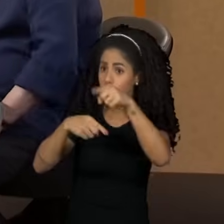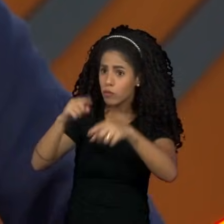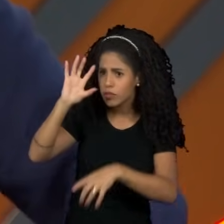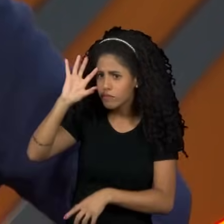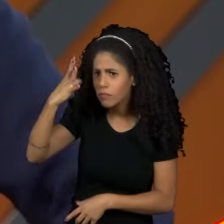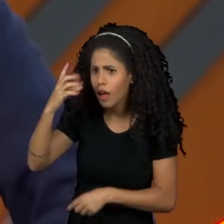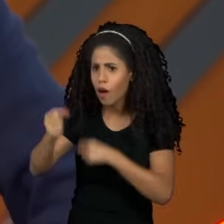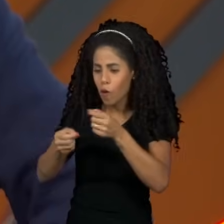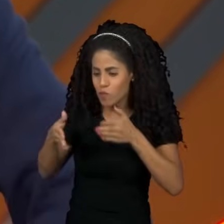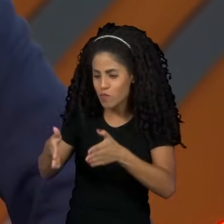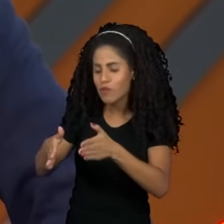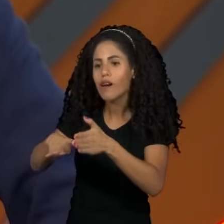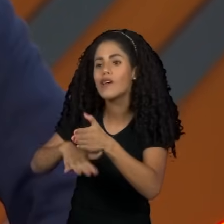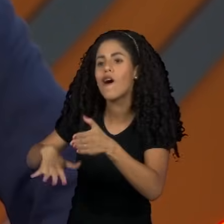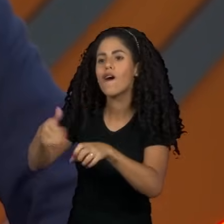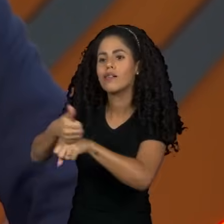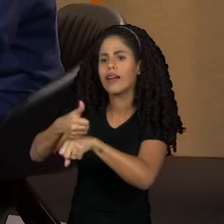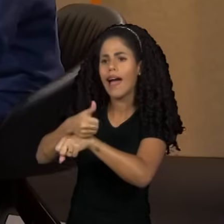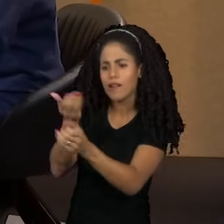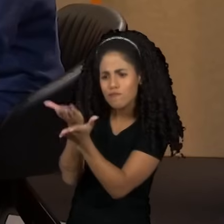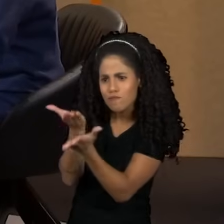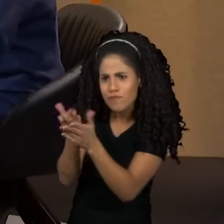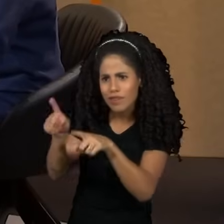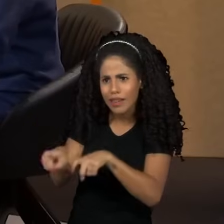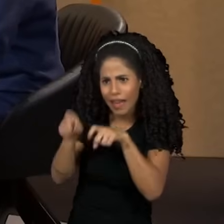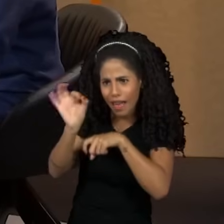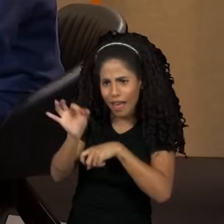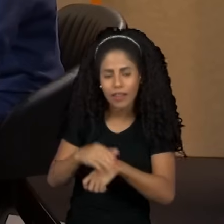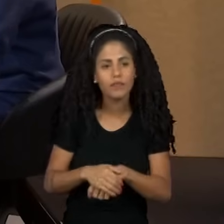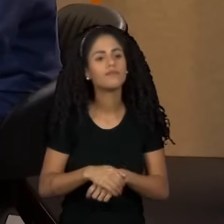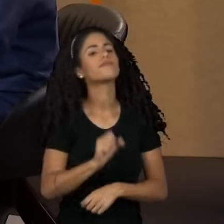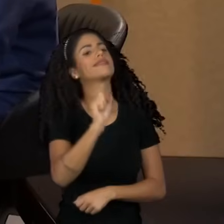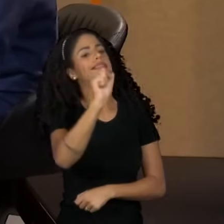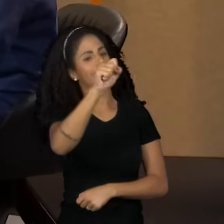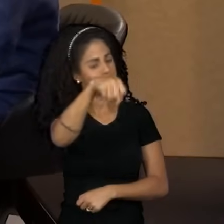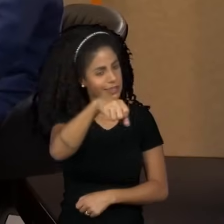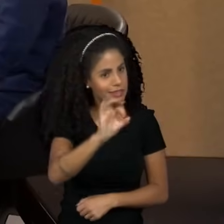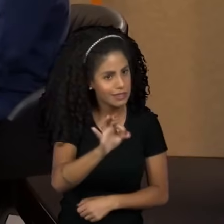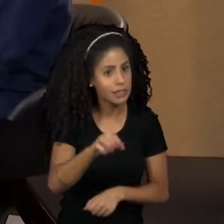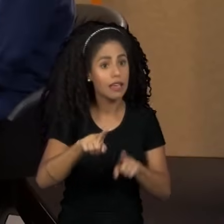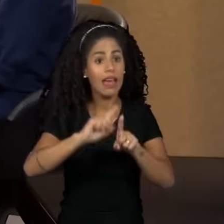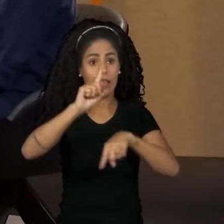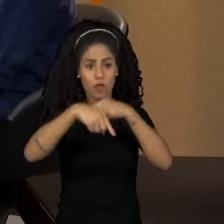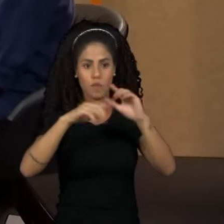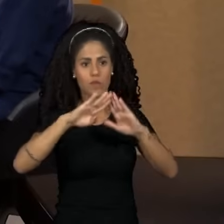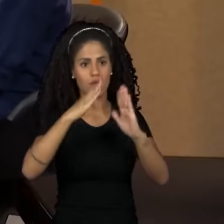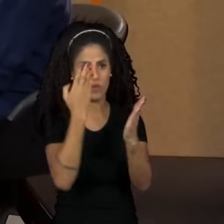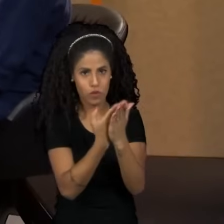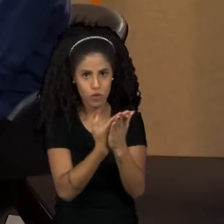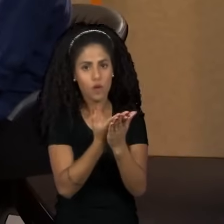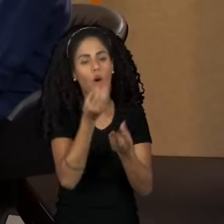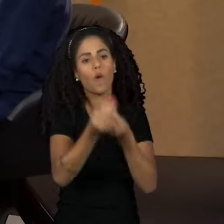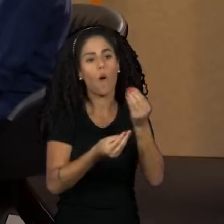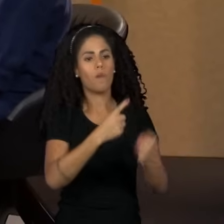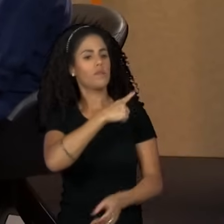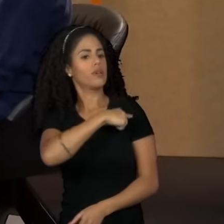seguir a carreira da agricultura, estudar? Depois eu fiz escola de ensino